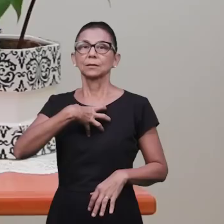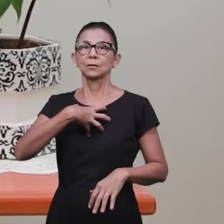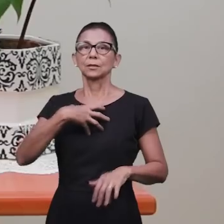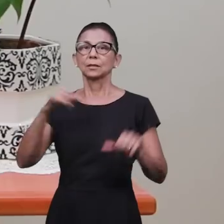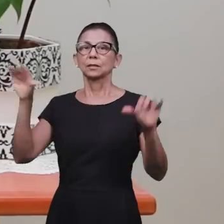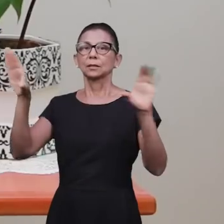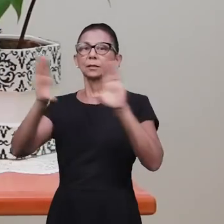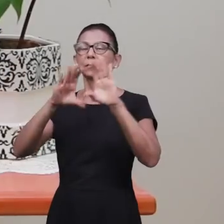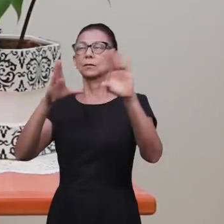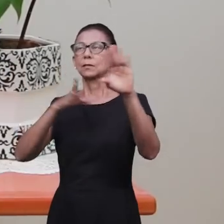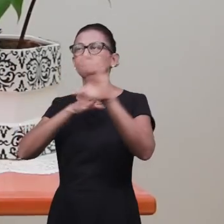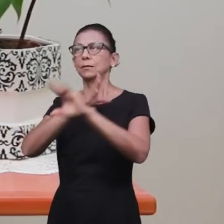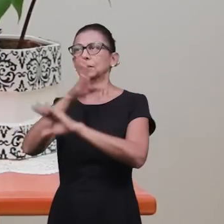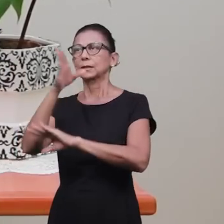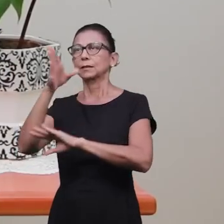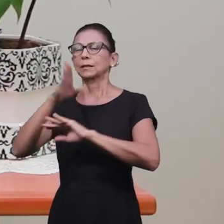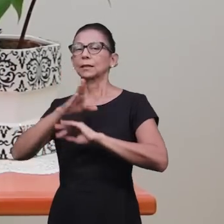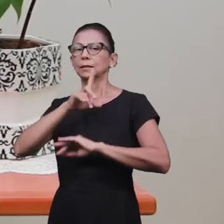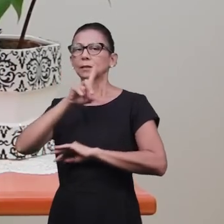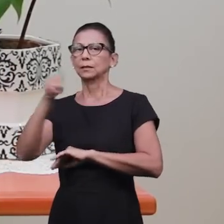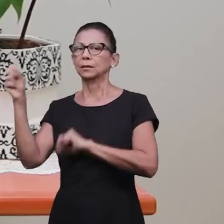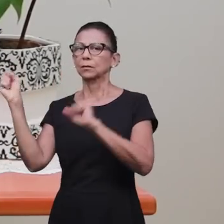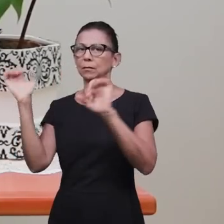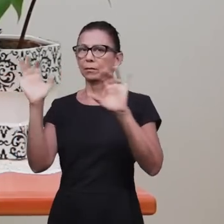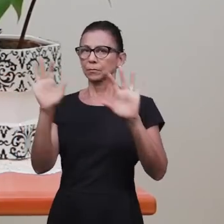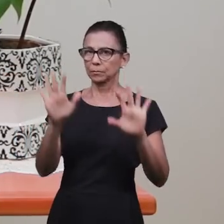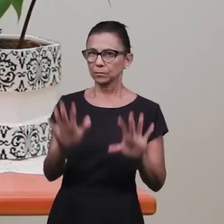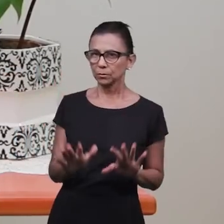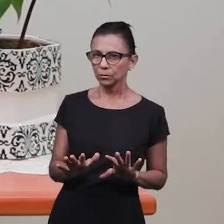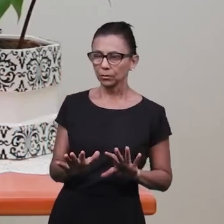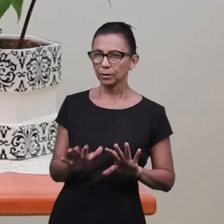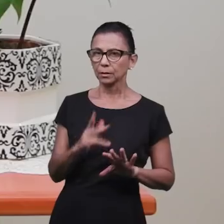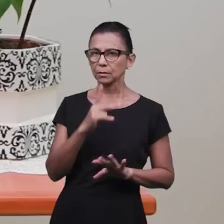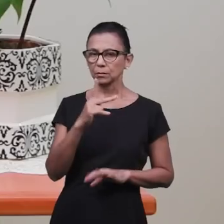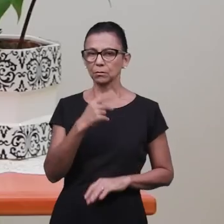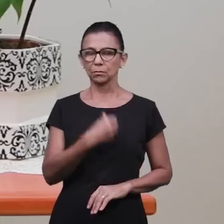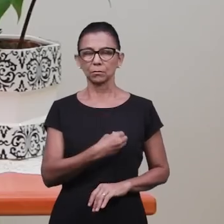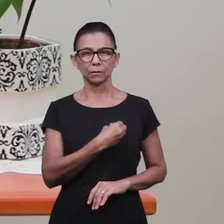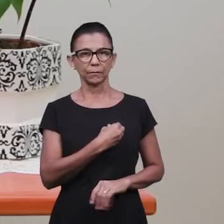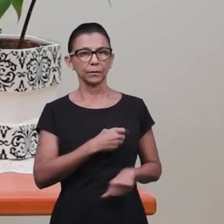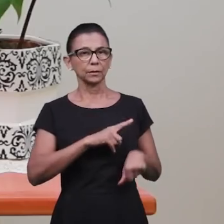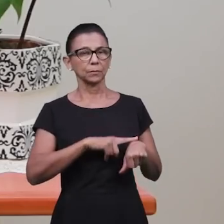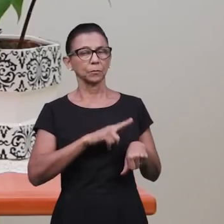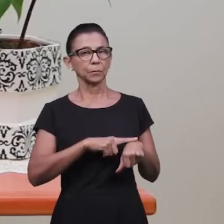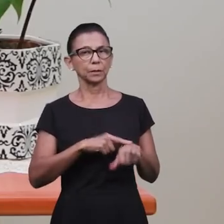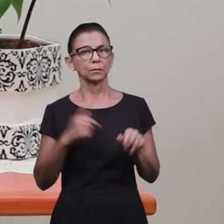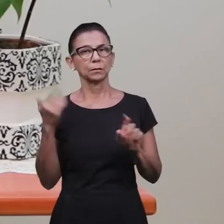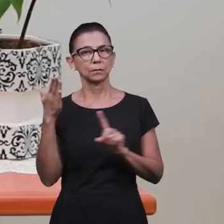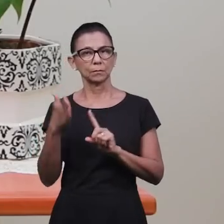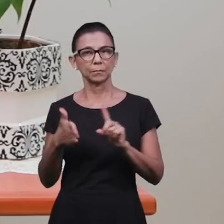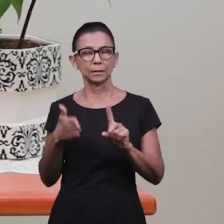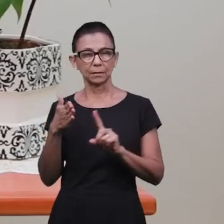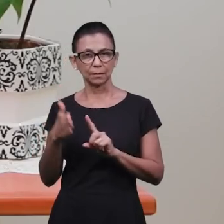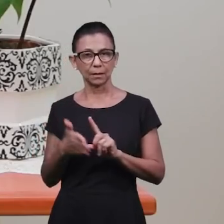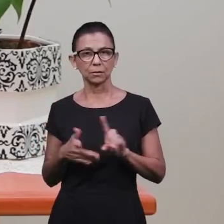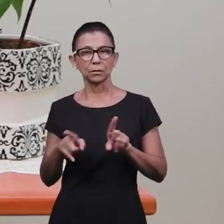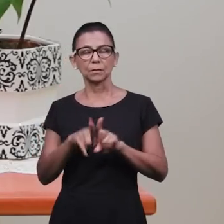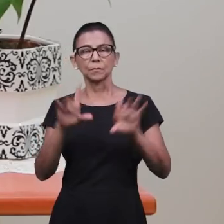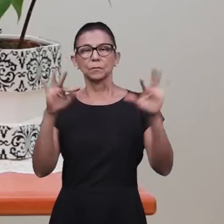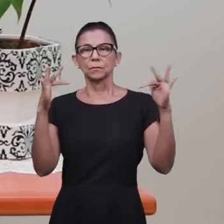Senhor. Que Deus possa abençoar a sua vida através desta palavra, abençoar a sua